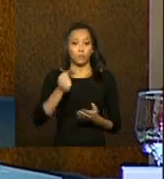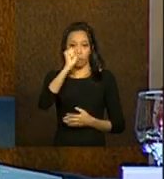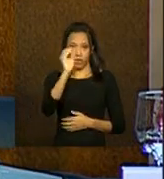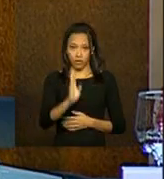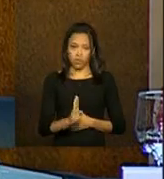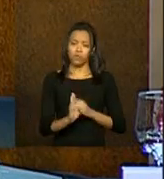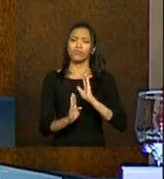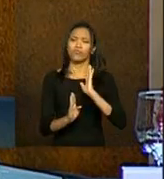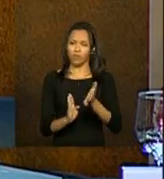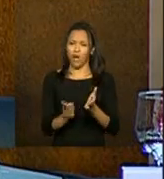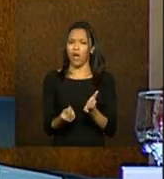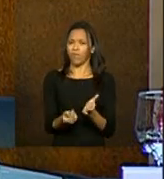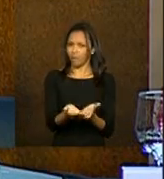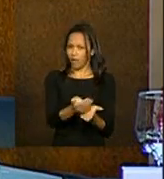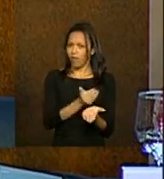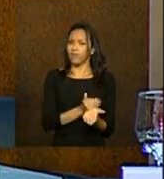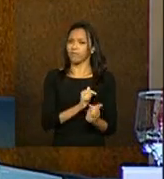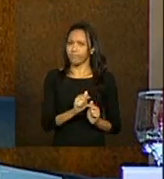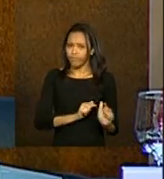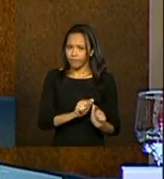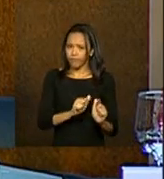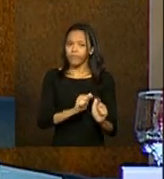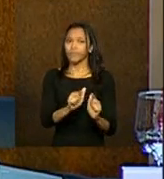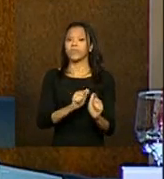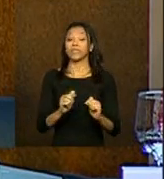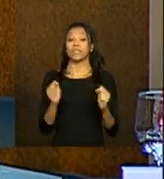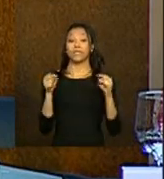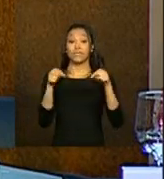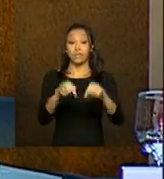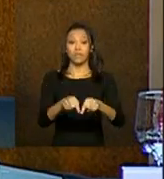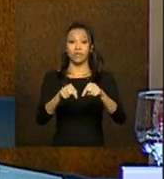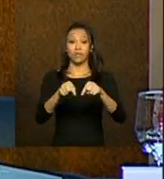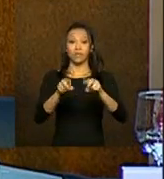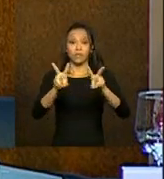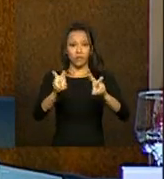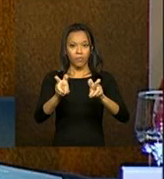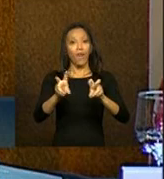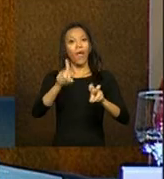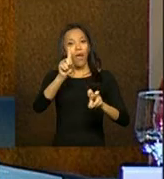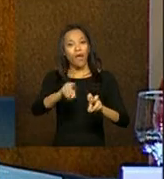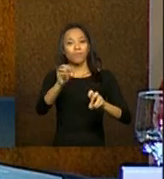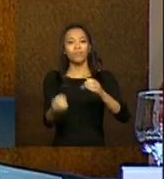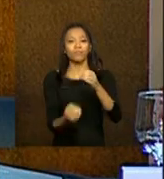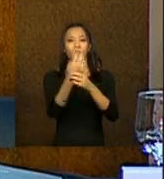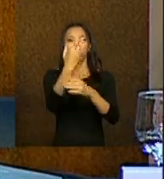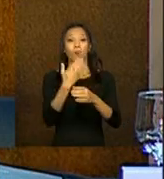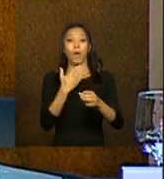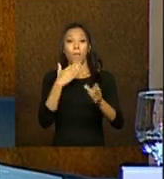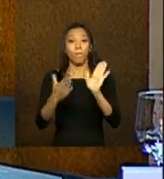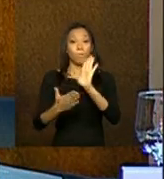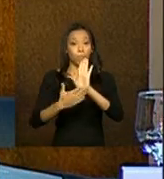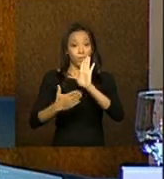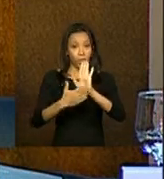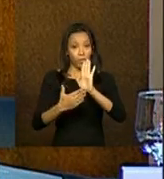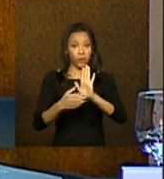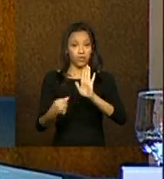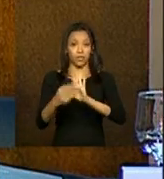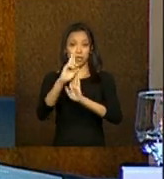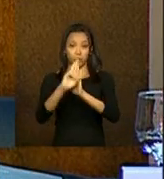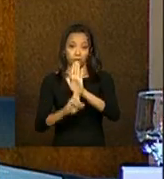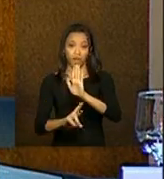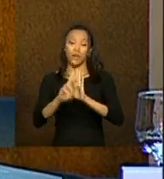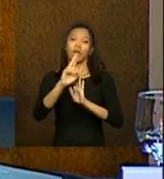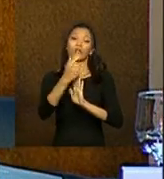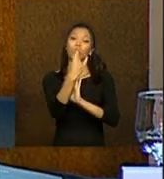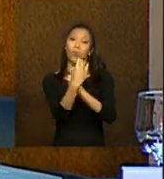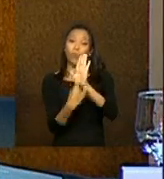já tava fazendo isso e isso virou um, uma sugestão, eh, nessa resolução da Rio Mais